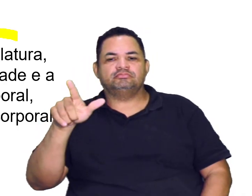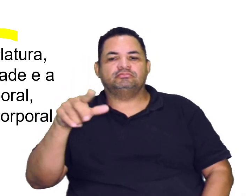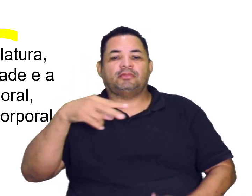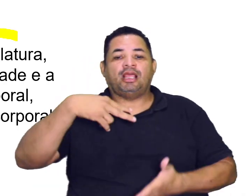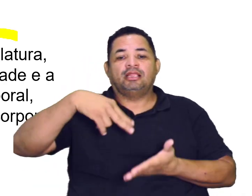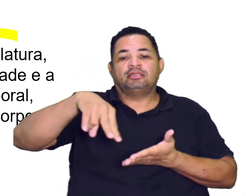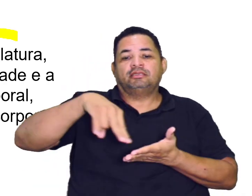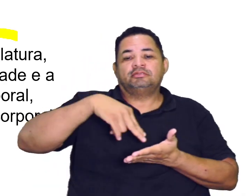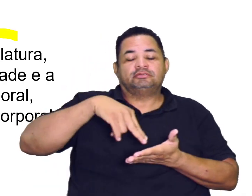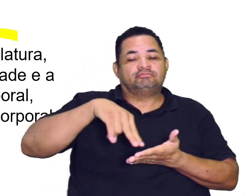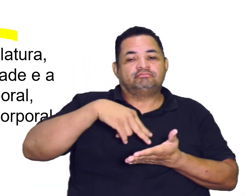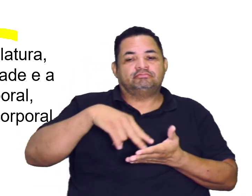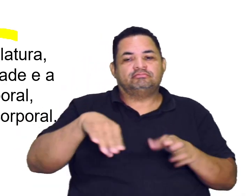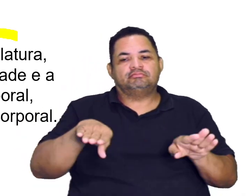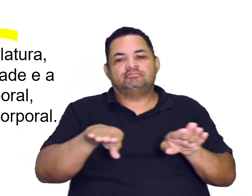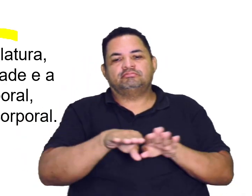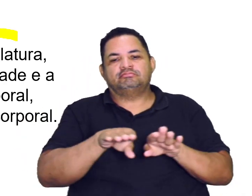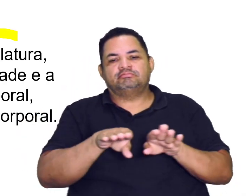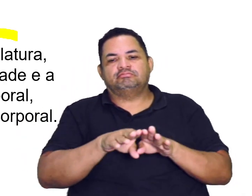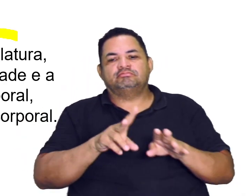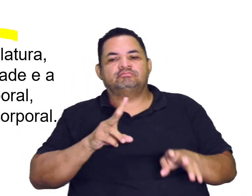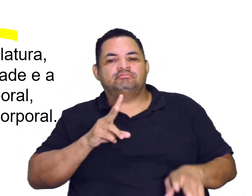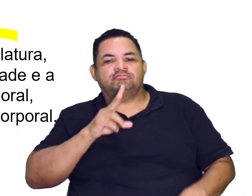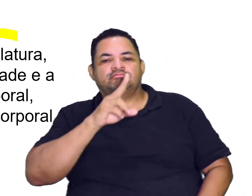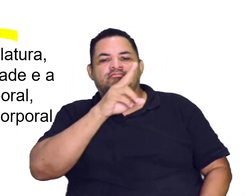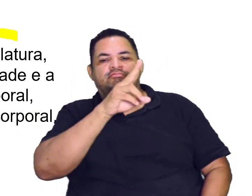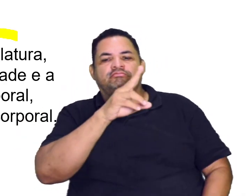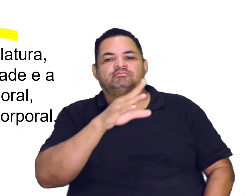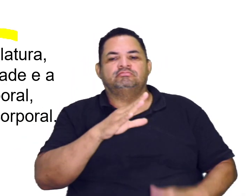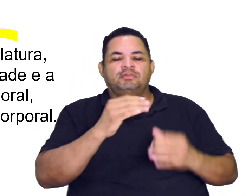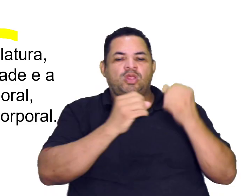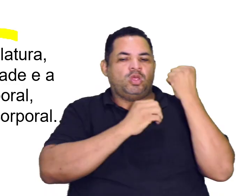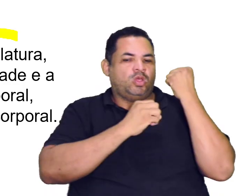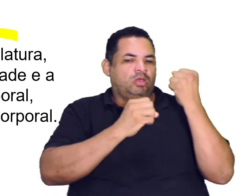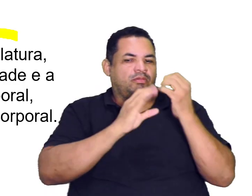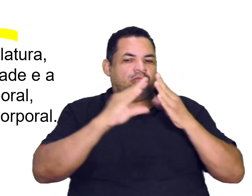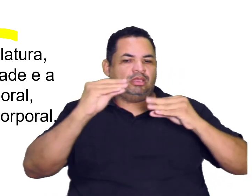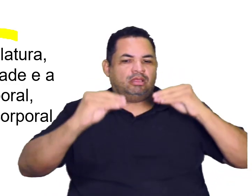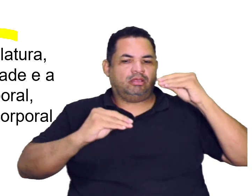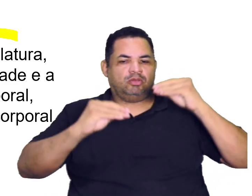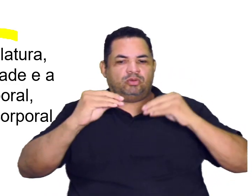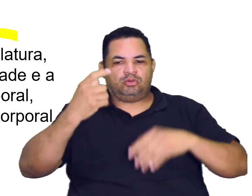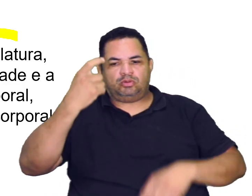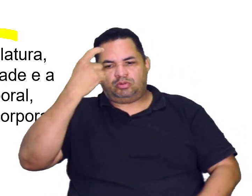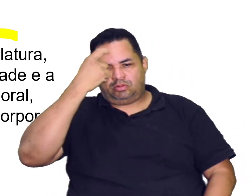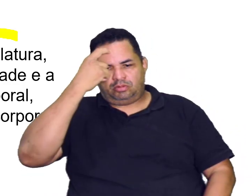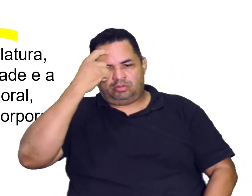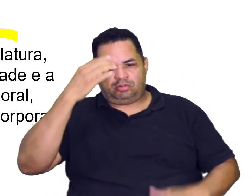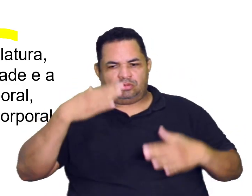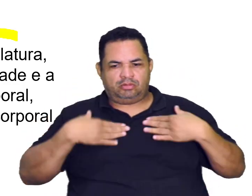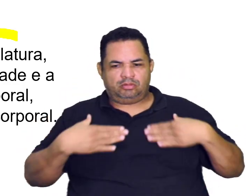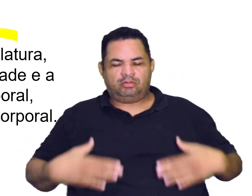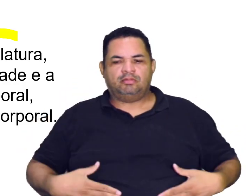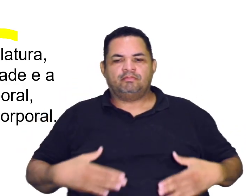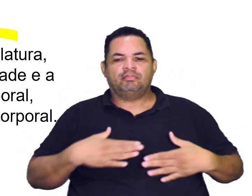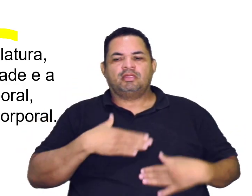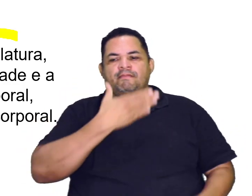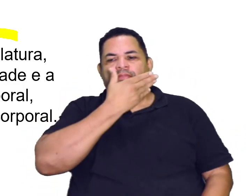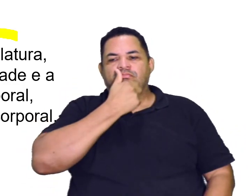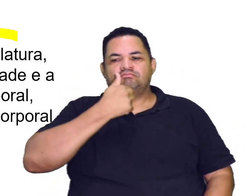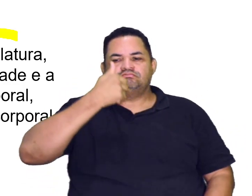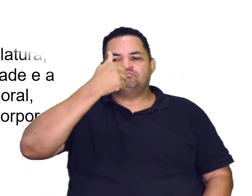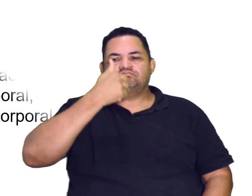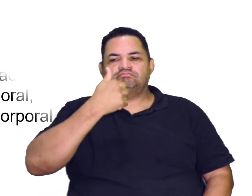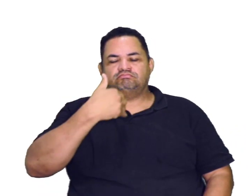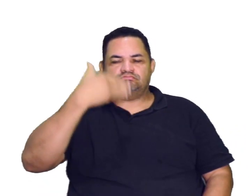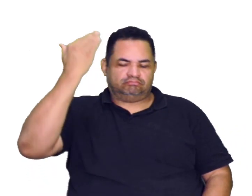da dança, trabalhar o fortalecimento da musculatura, a flexibilidade, a consciência corporal, a melhora